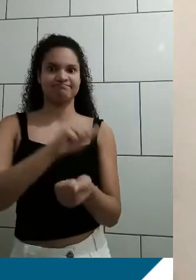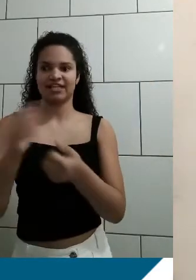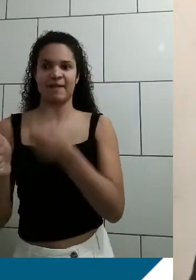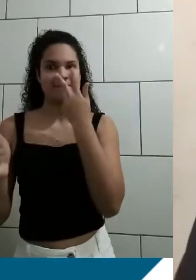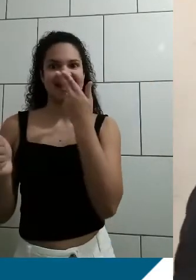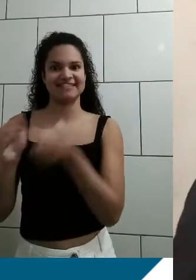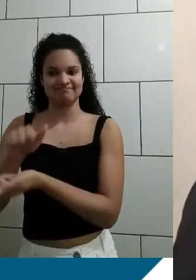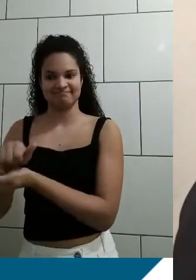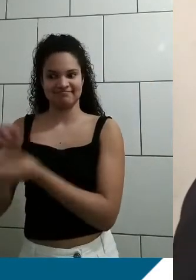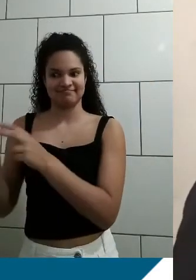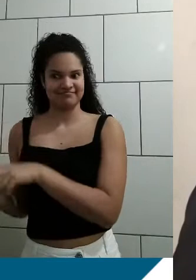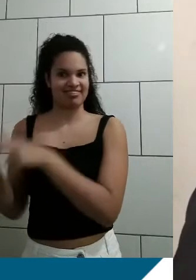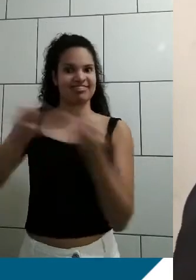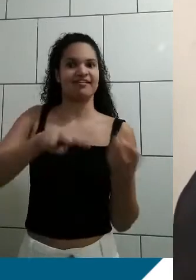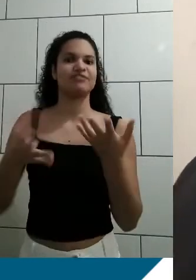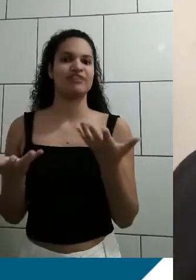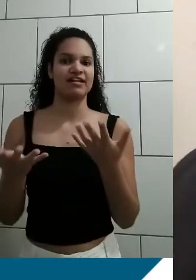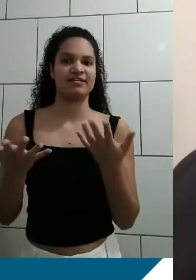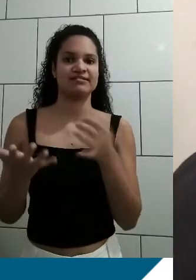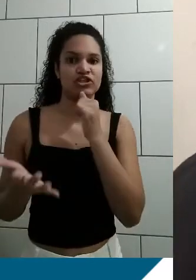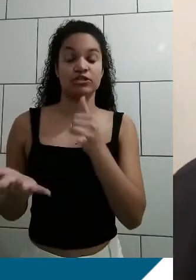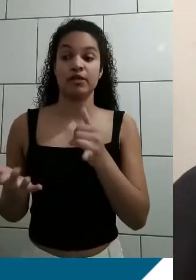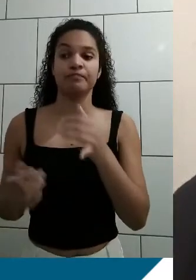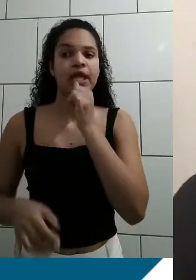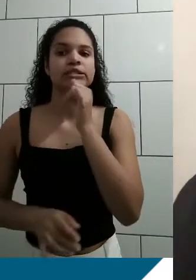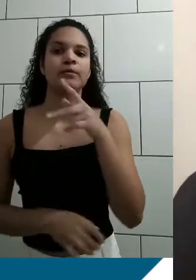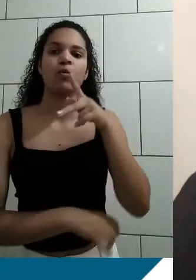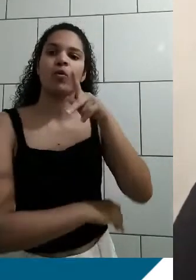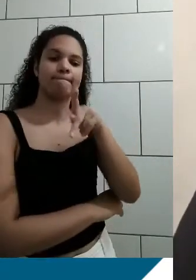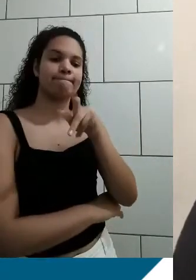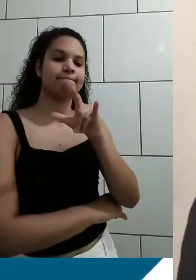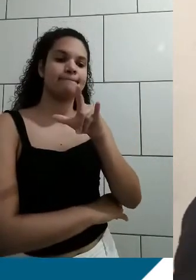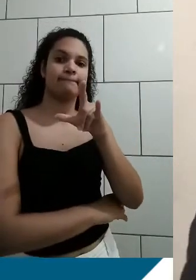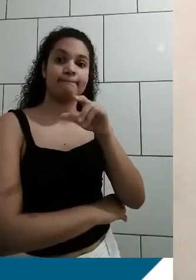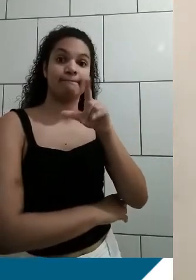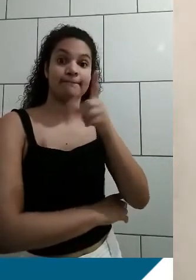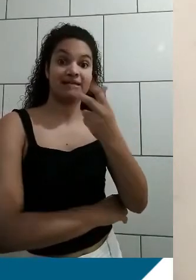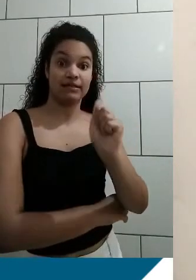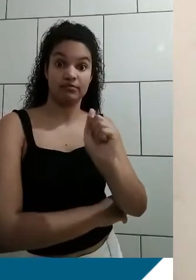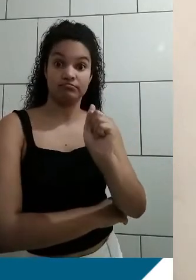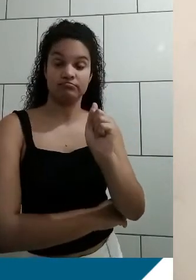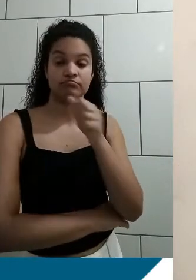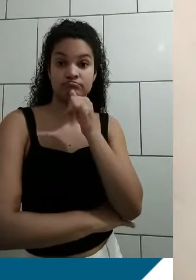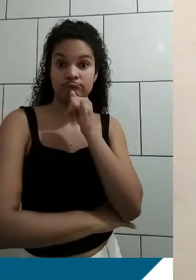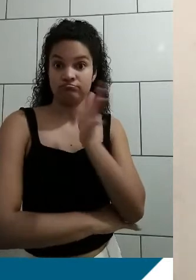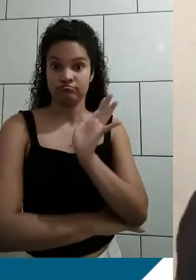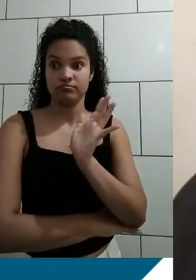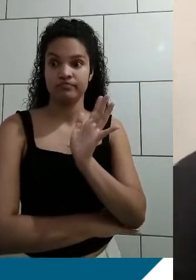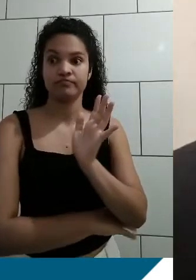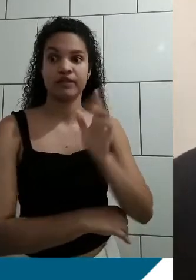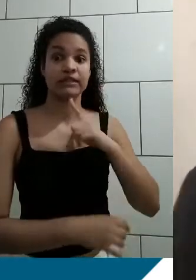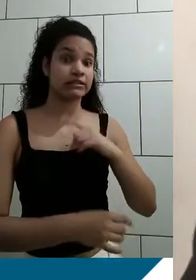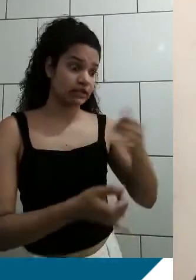a energia que está sendo convertida ali é energia química em energia elétrica. Então tem vários processos, então a gente sempre pensa na conversão de um tipo